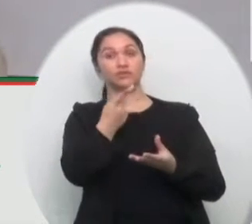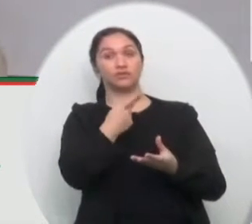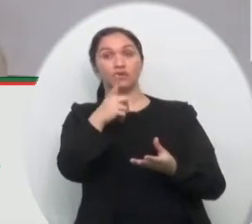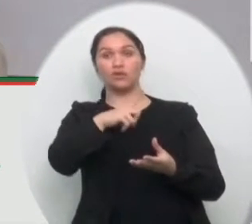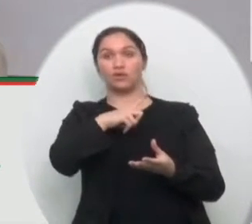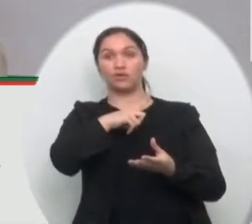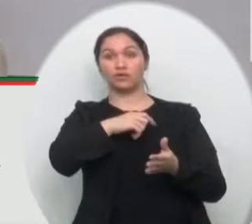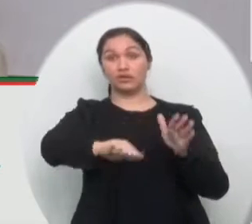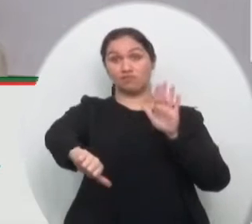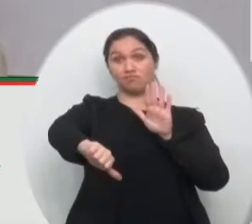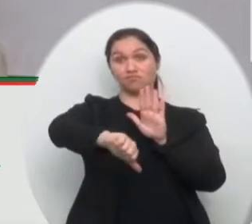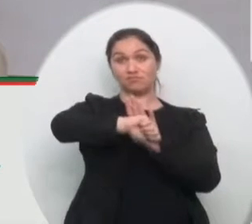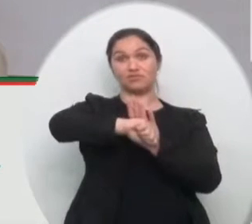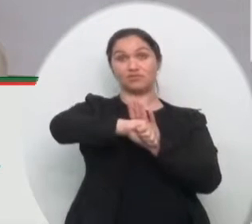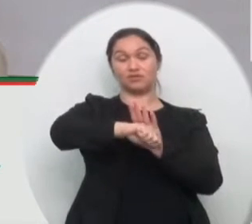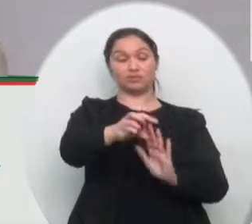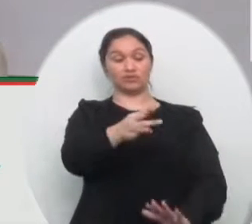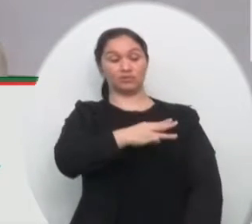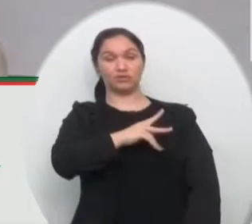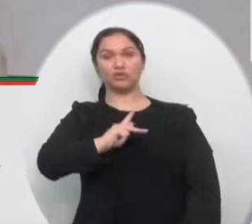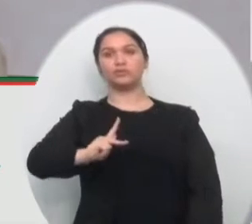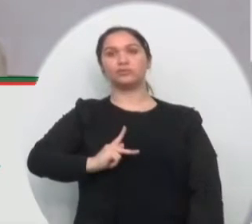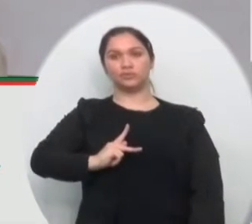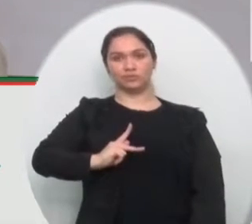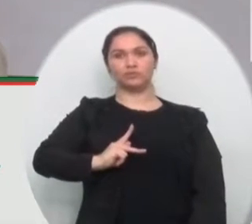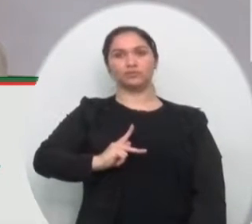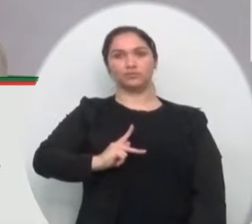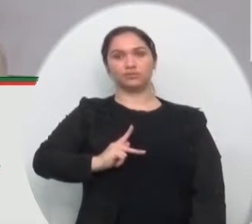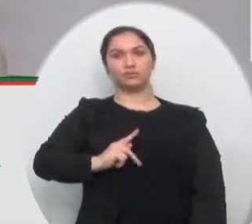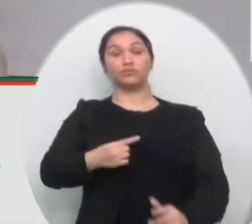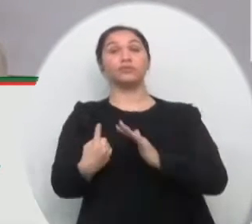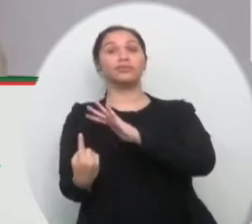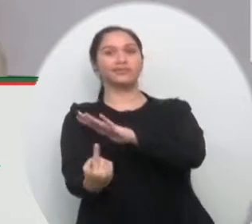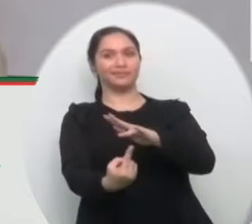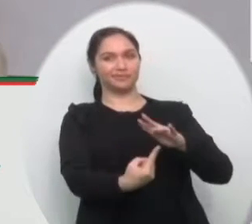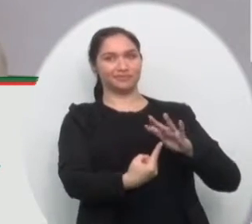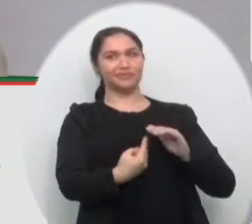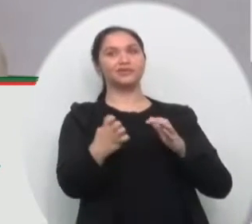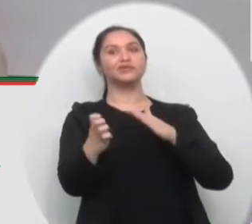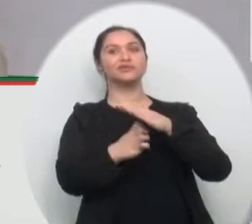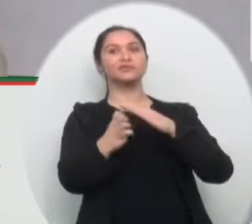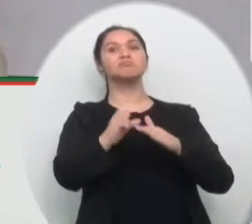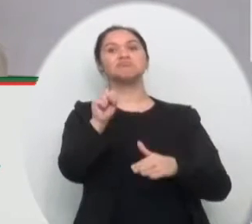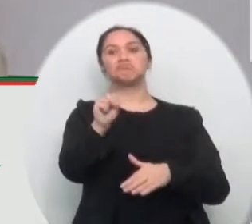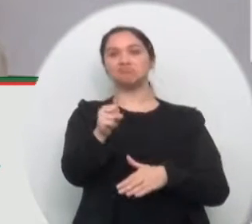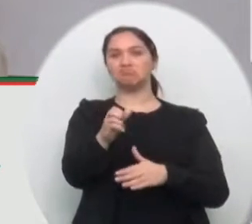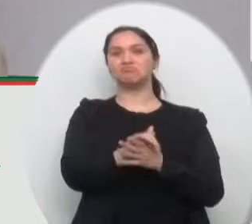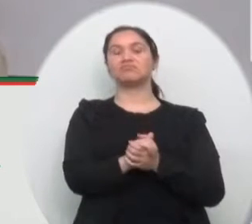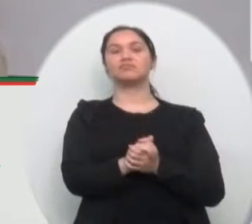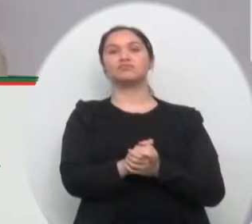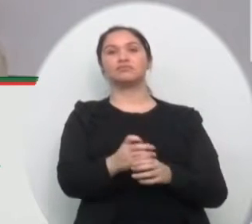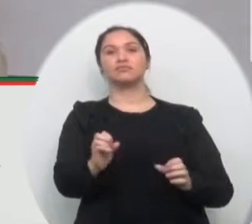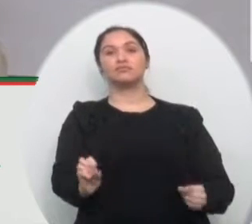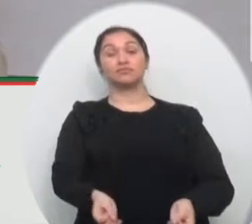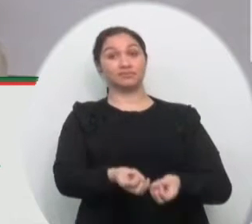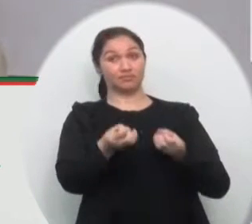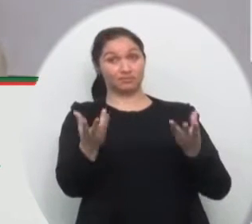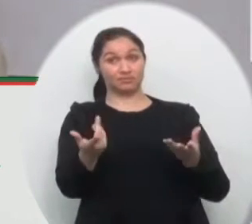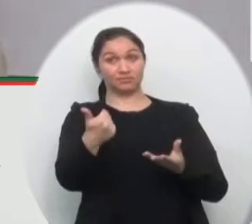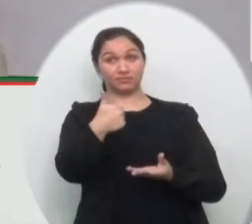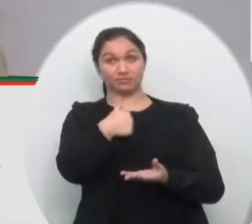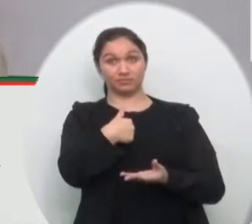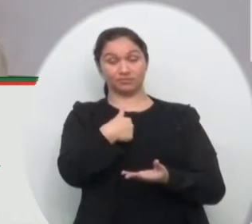função dessa empresa, né? Um processo crime, né? Então, uma denúncia crime. E eu até encontrei o